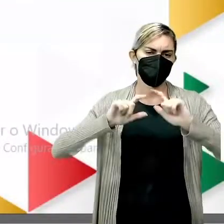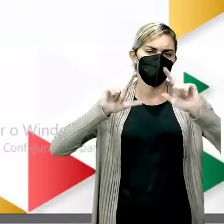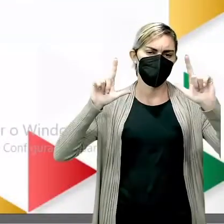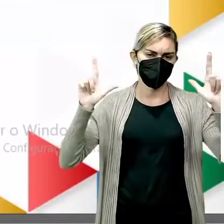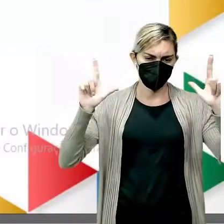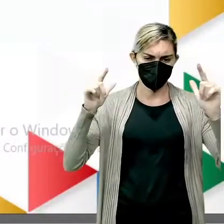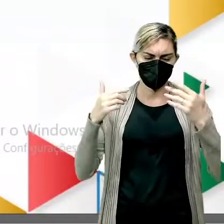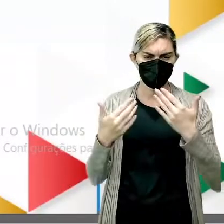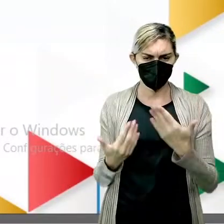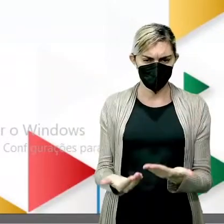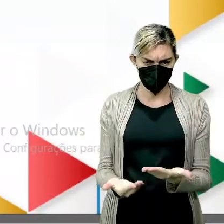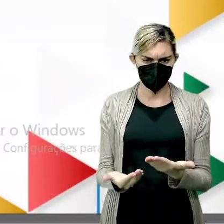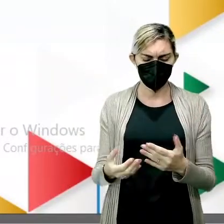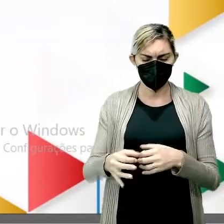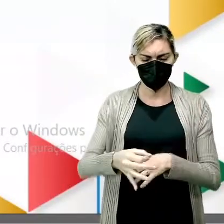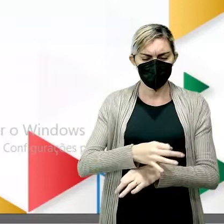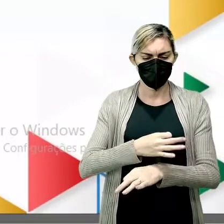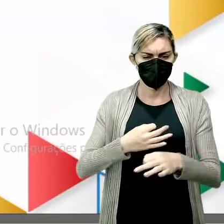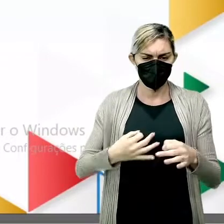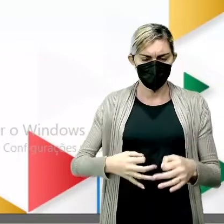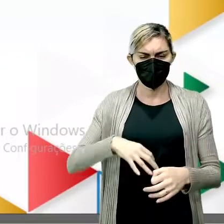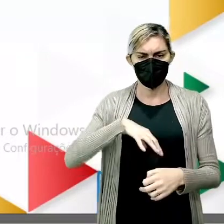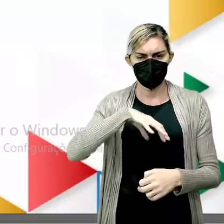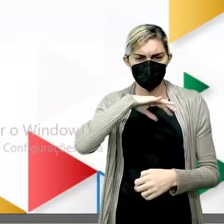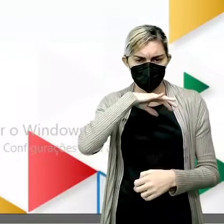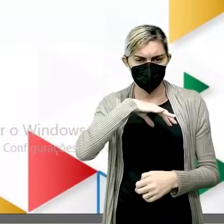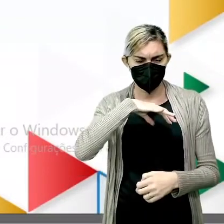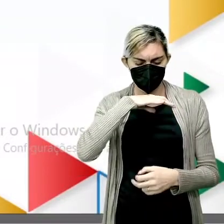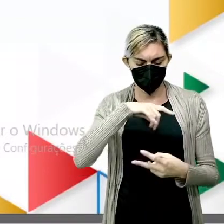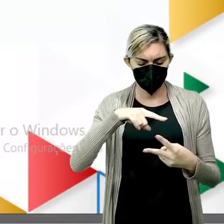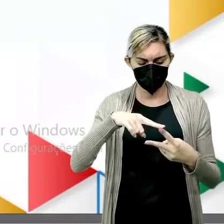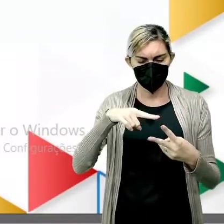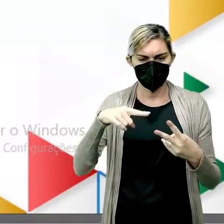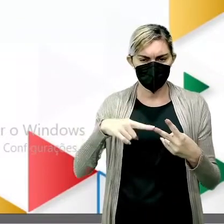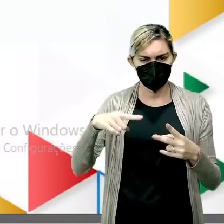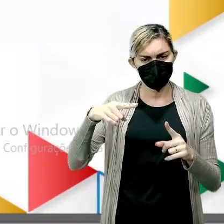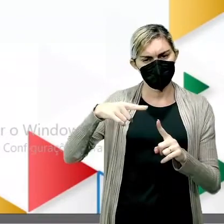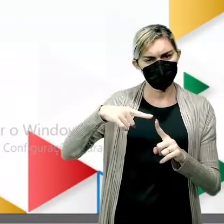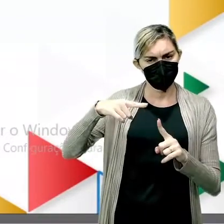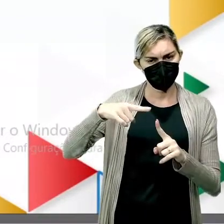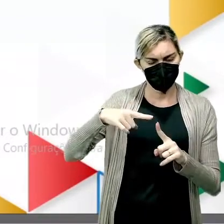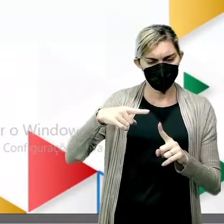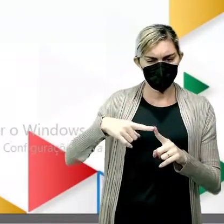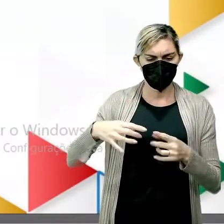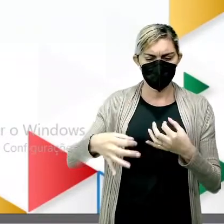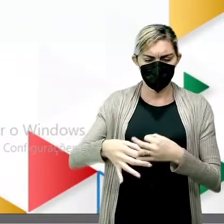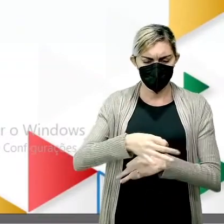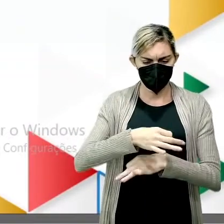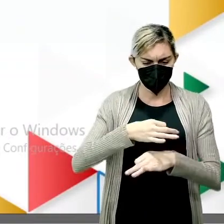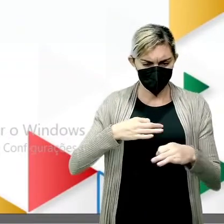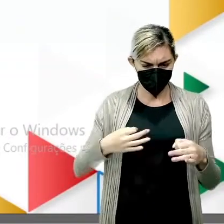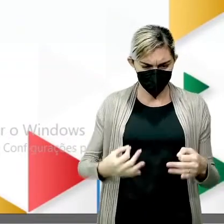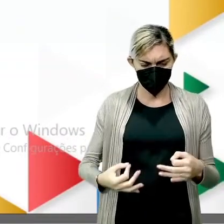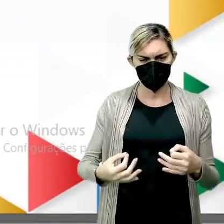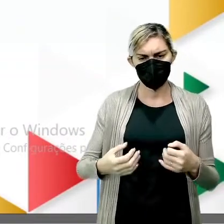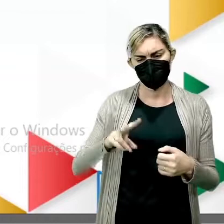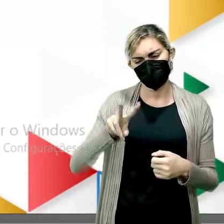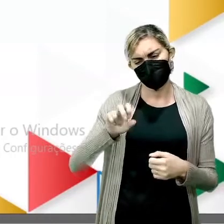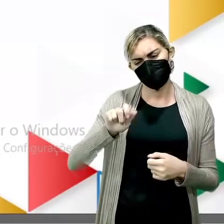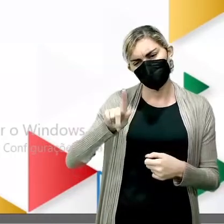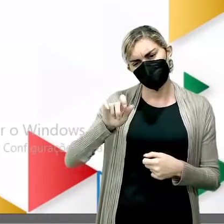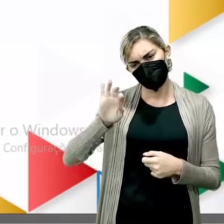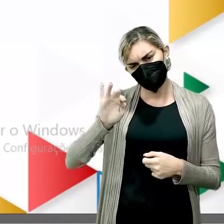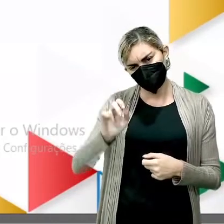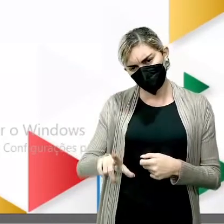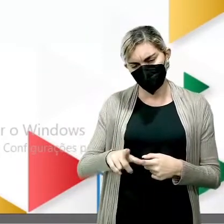a célula animal. Existem dois tipos de célula, galerinha. A célula animal e a célula vegetal. Quando se fala